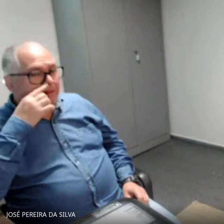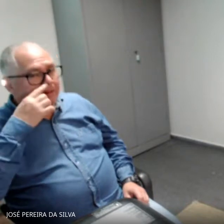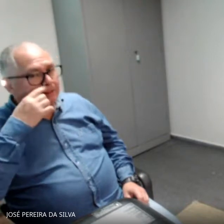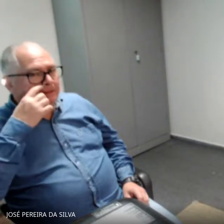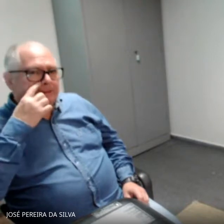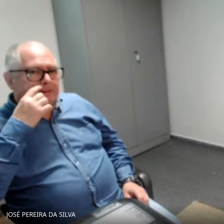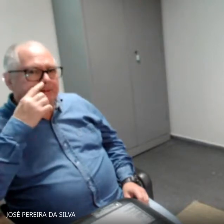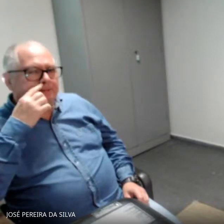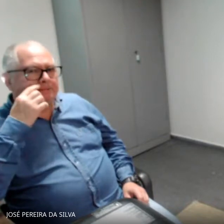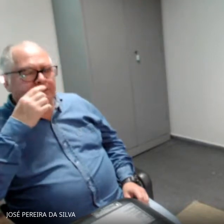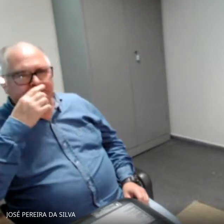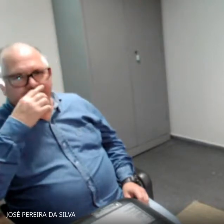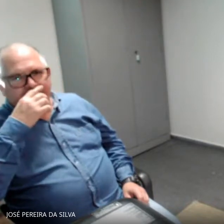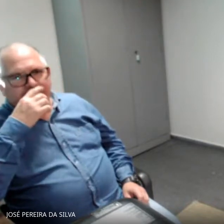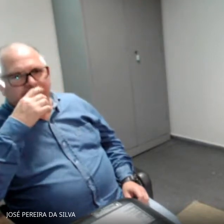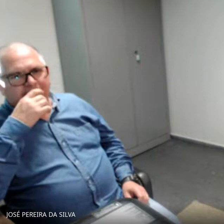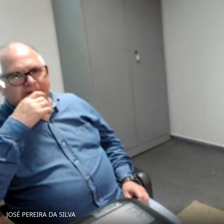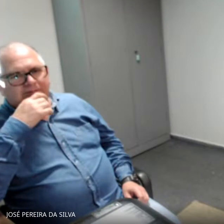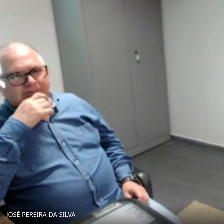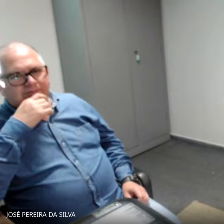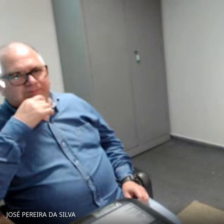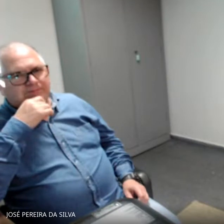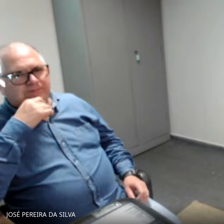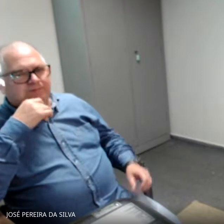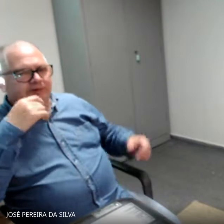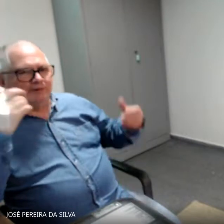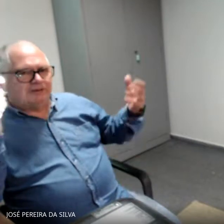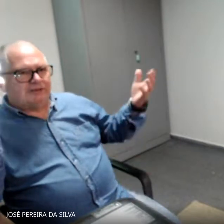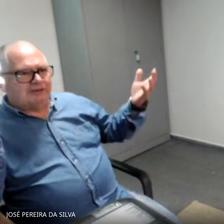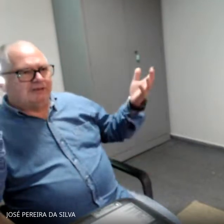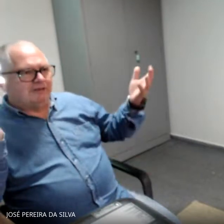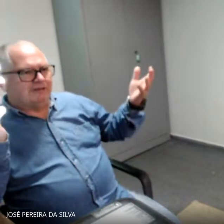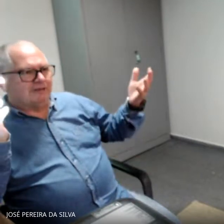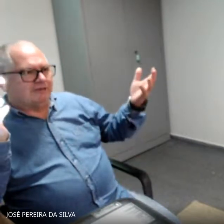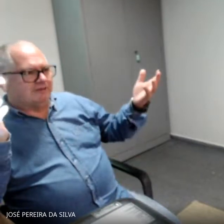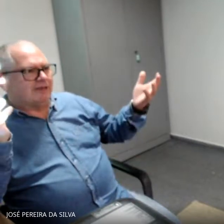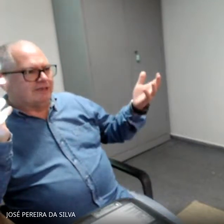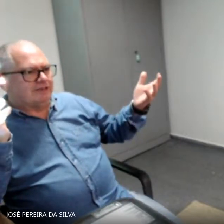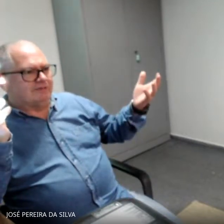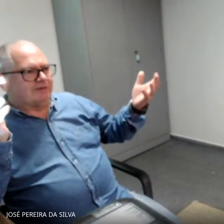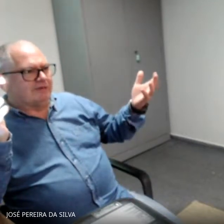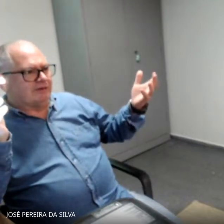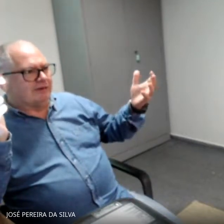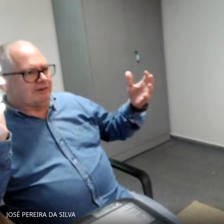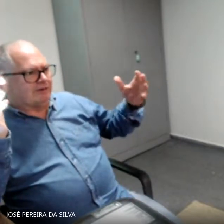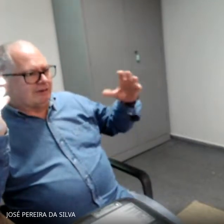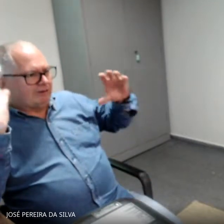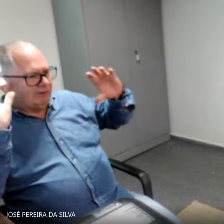acordo com os lactobacilos que precisam para recompor a flora. Por isso que ela está entrando nisso, na questão do magnetismo, né, que você